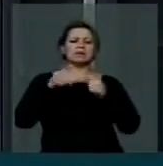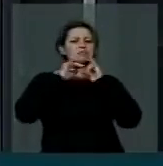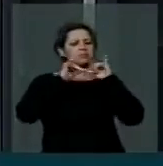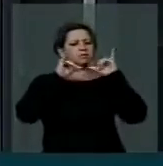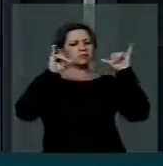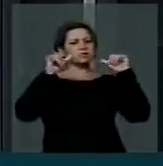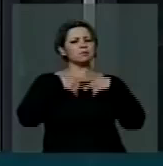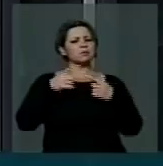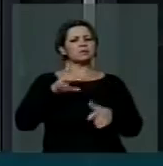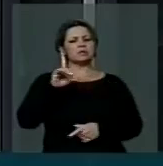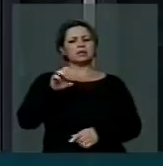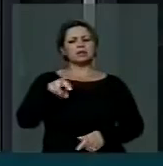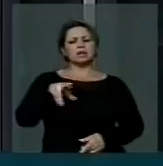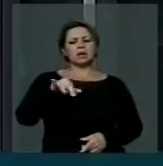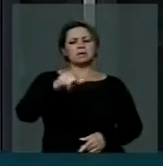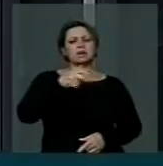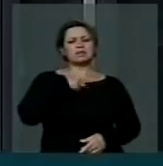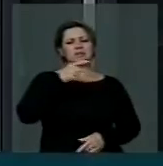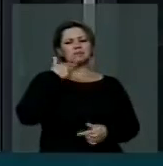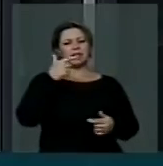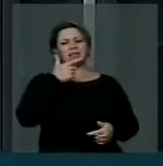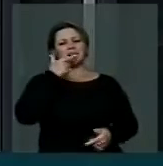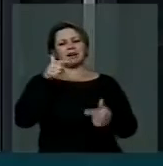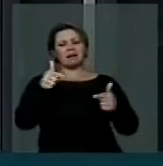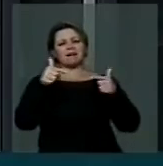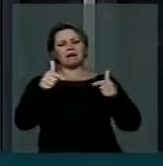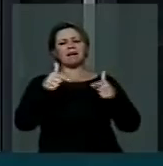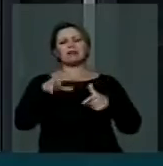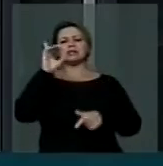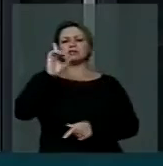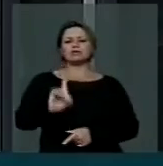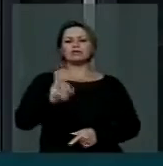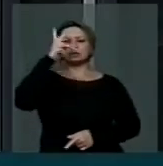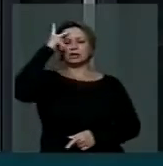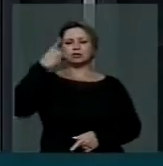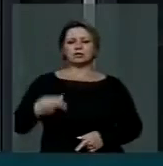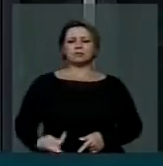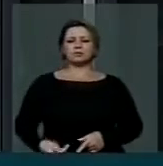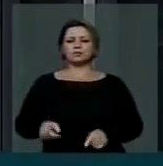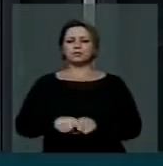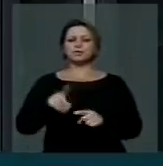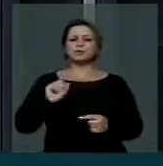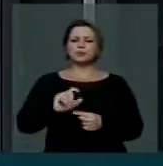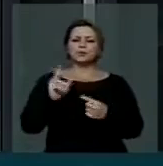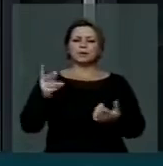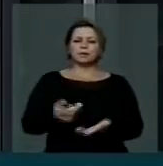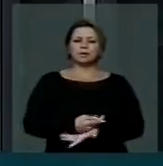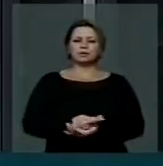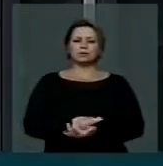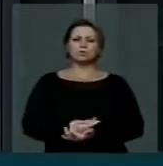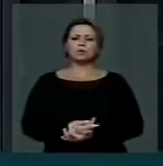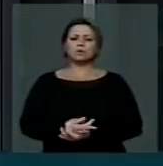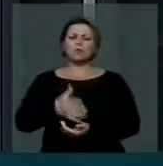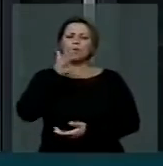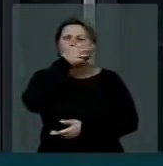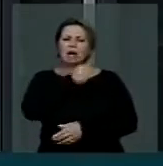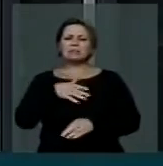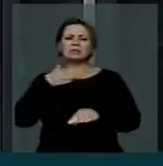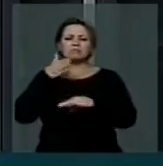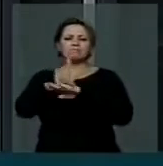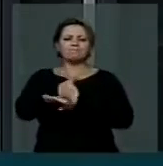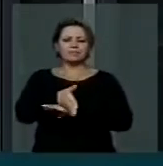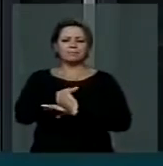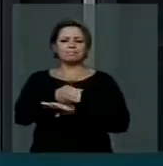autoproclamada maior democracia do planeta desdenha dos direitos humanos em Guantánamo, enquanto quase invadiu a